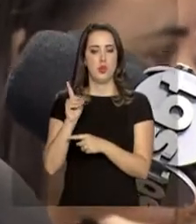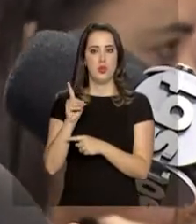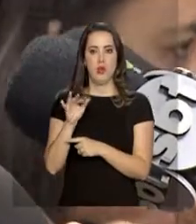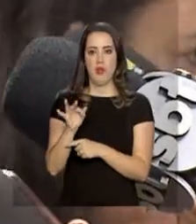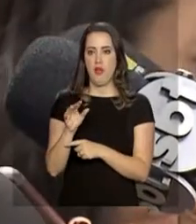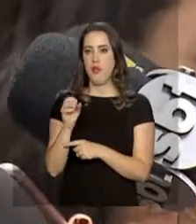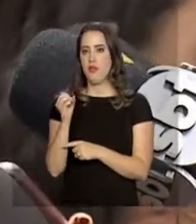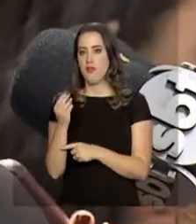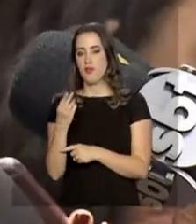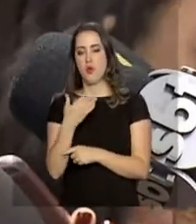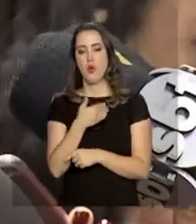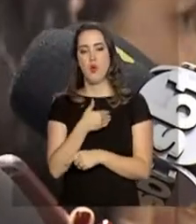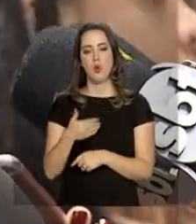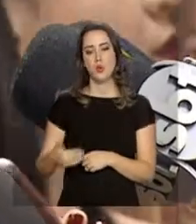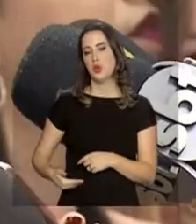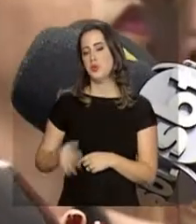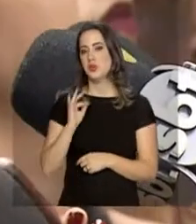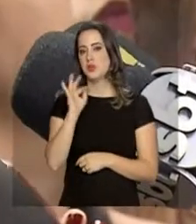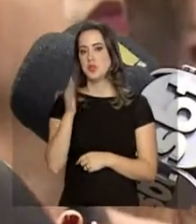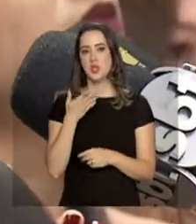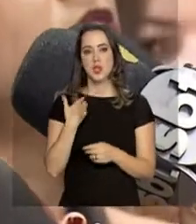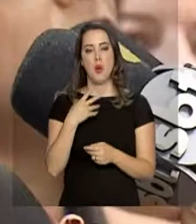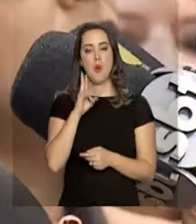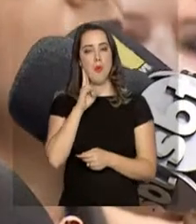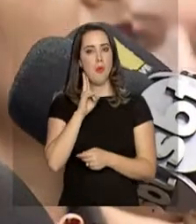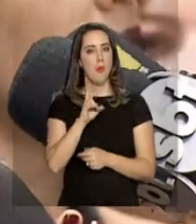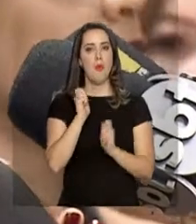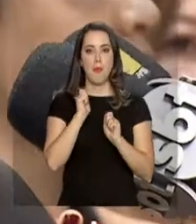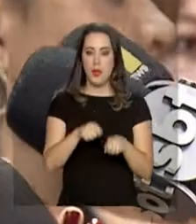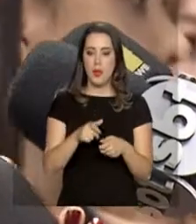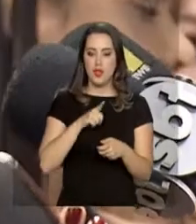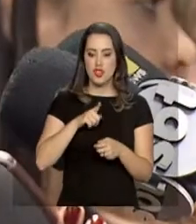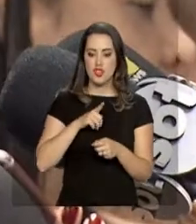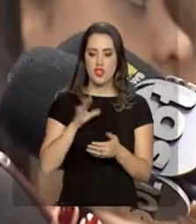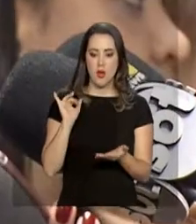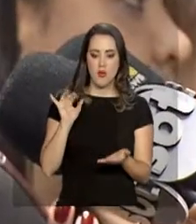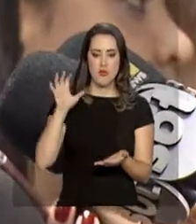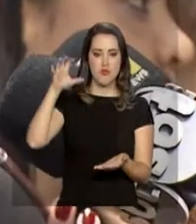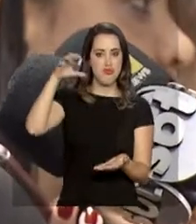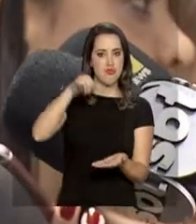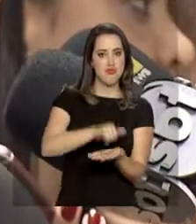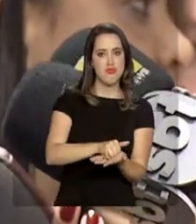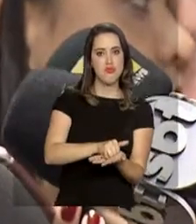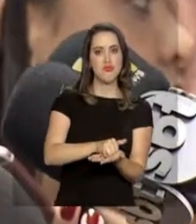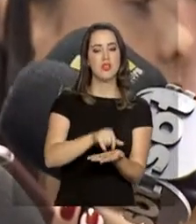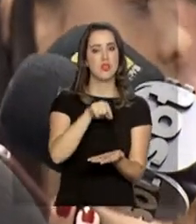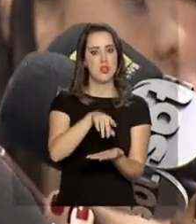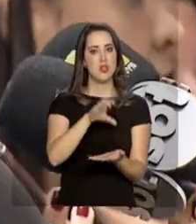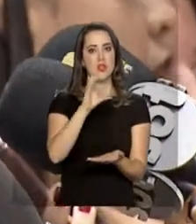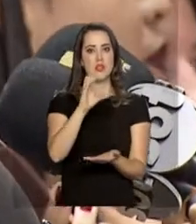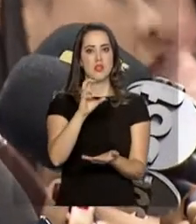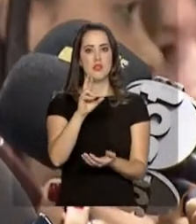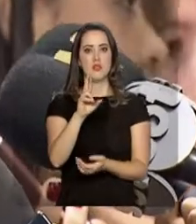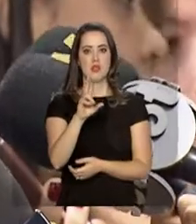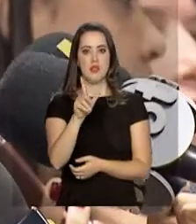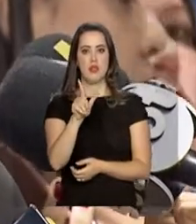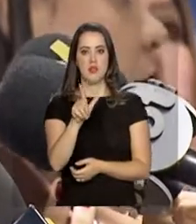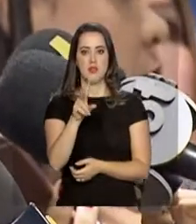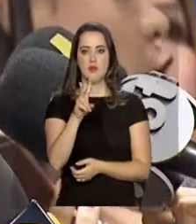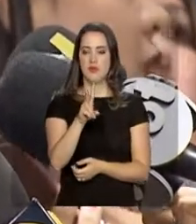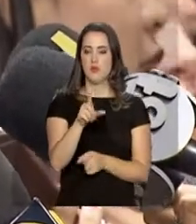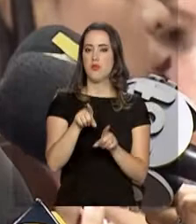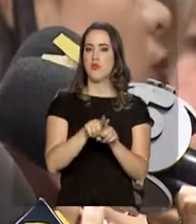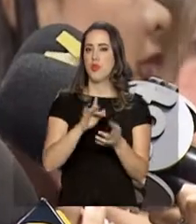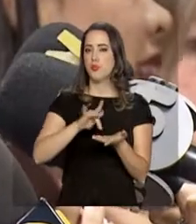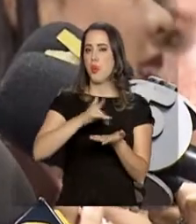possa ter em seu smartphone seu telefone celular o seu crlv eletrônico digital de modo seguro de modo